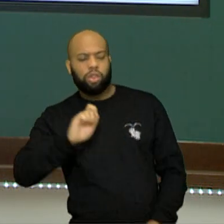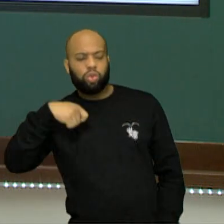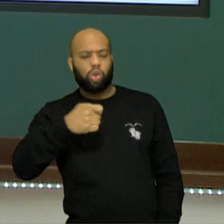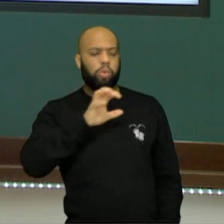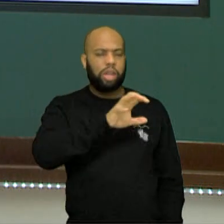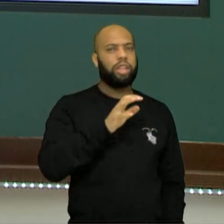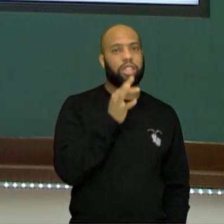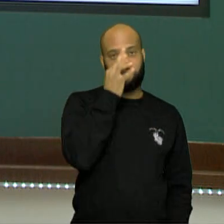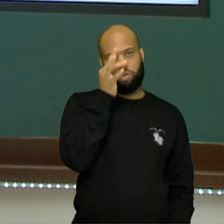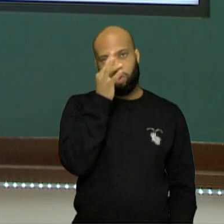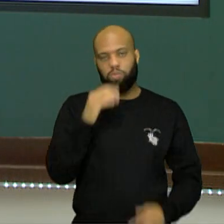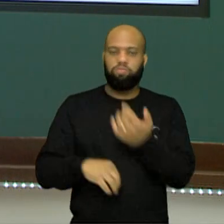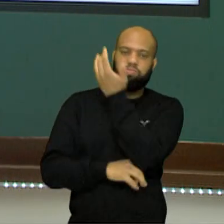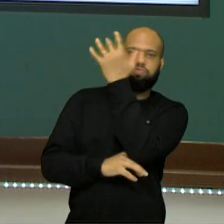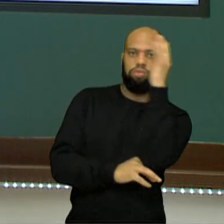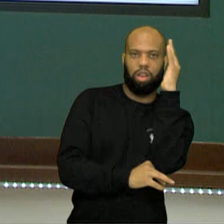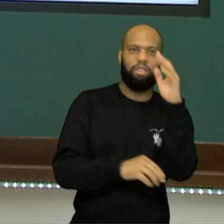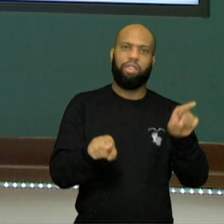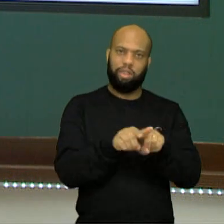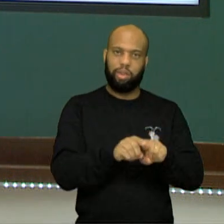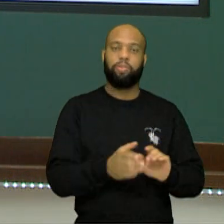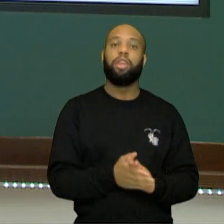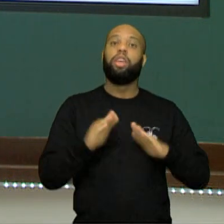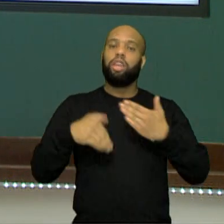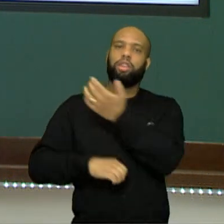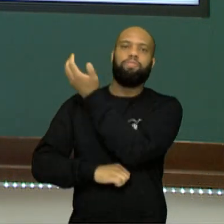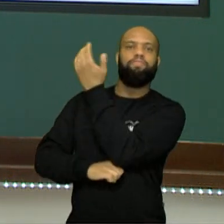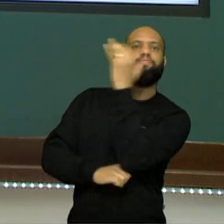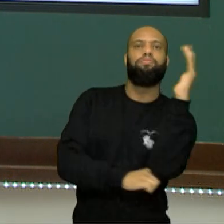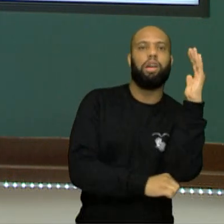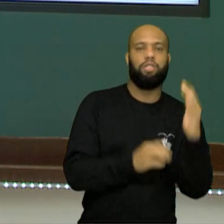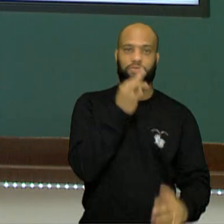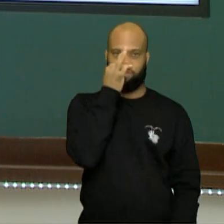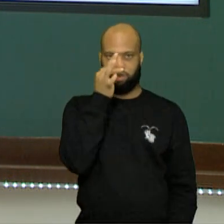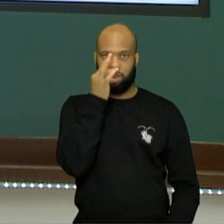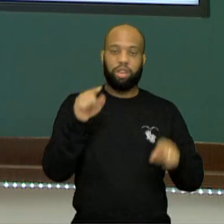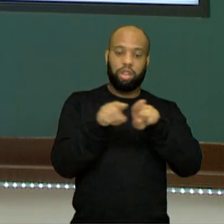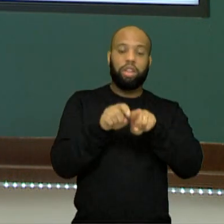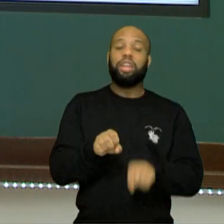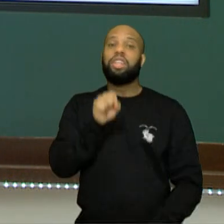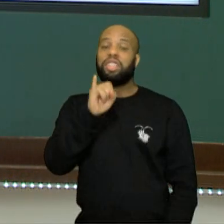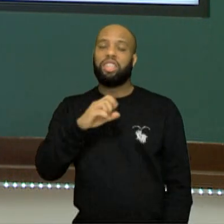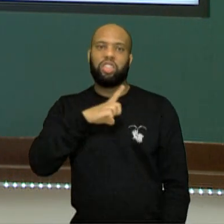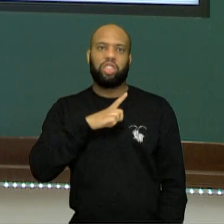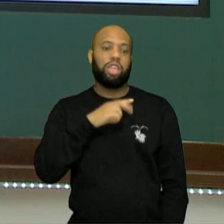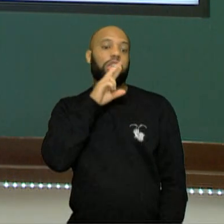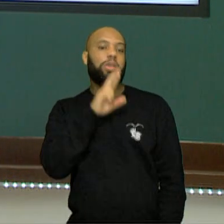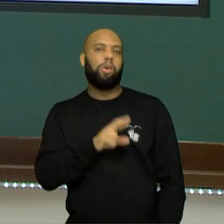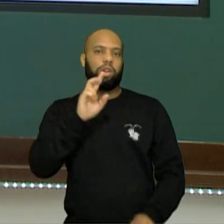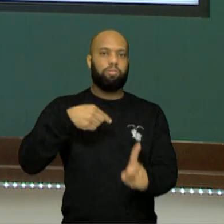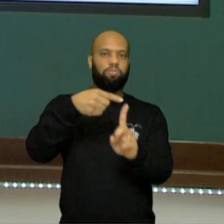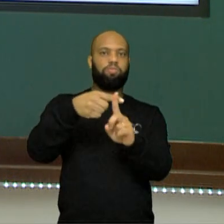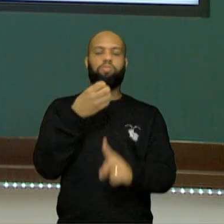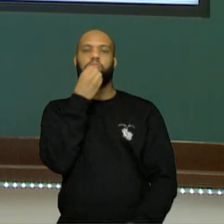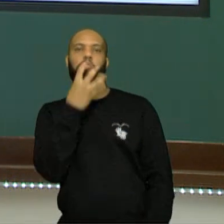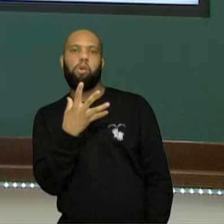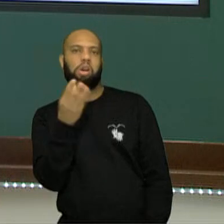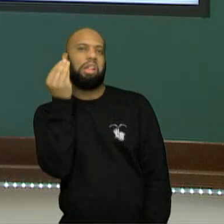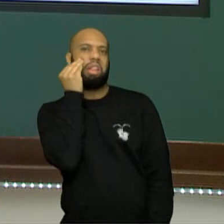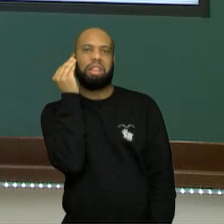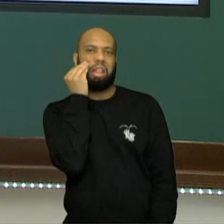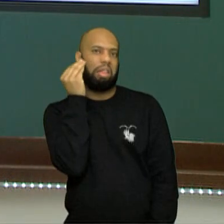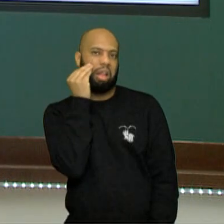essas plantas. Então, as plantas, quando elas apresentavam um resultado positivo, num teste mesmo